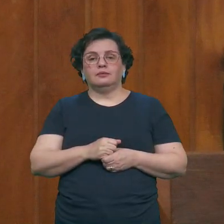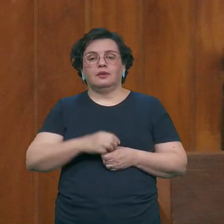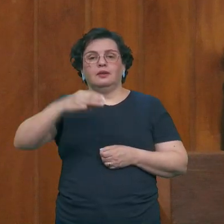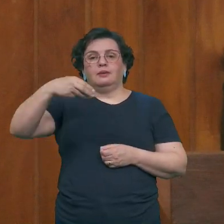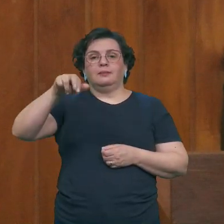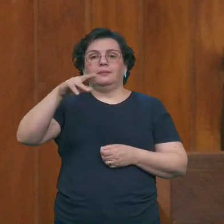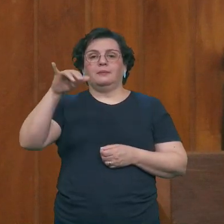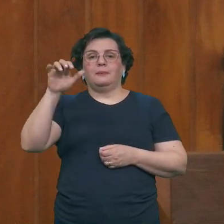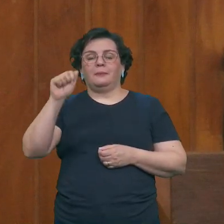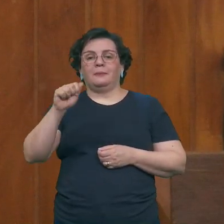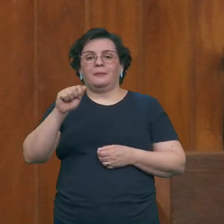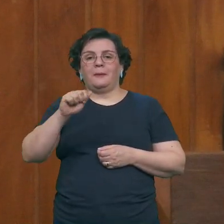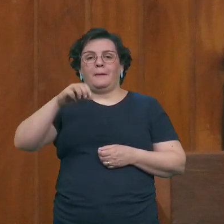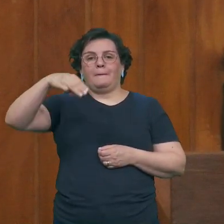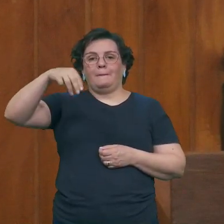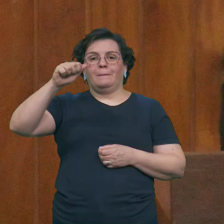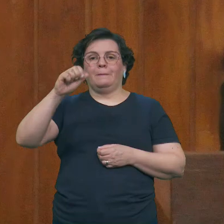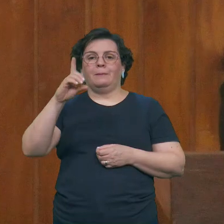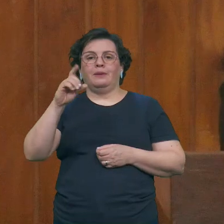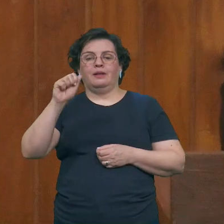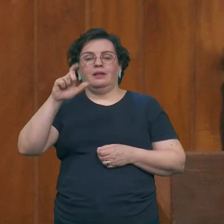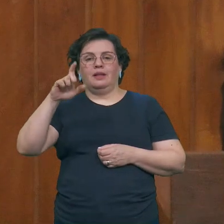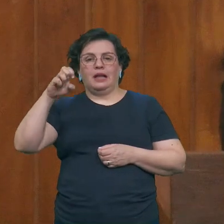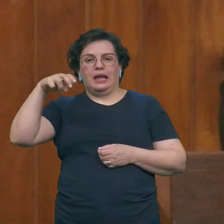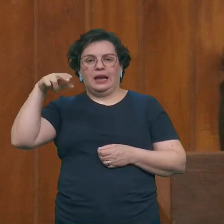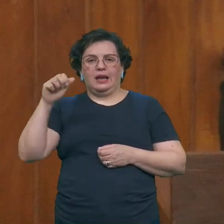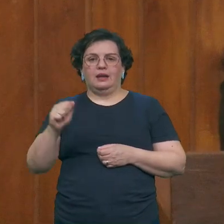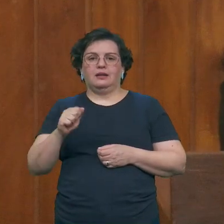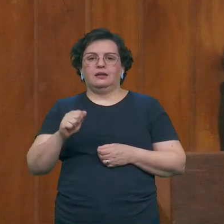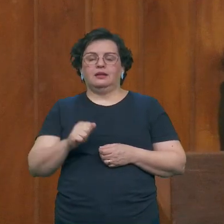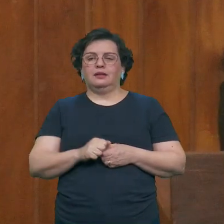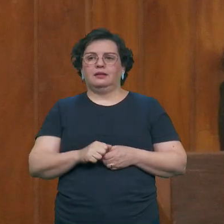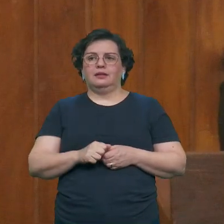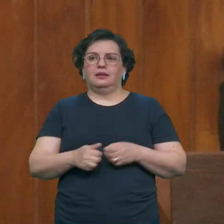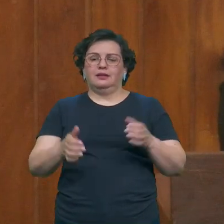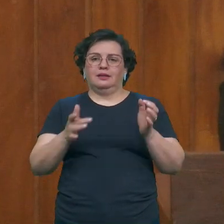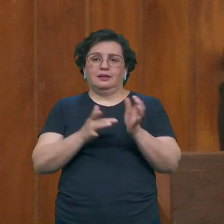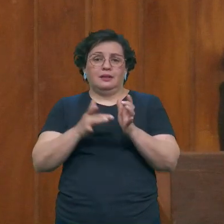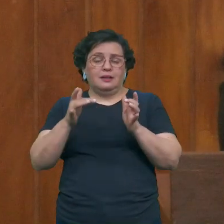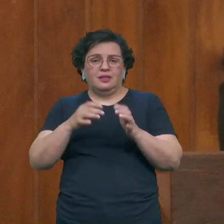passou, foi julgada e Jesus